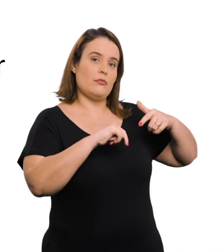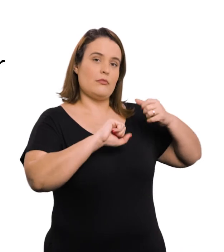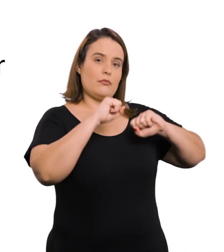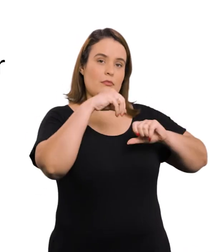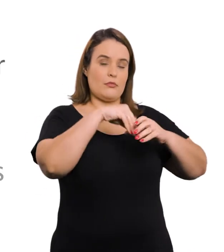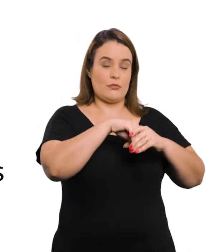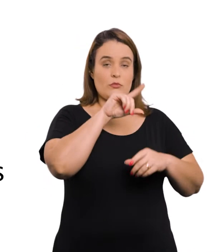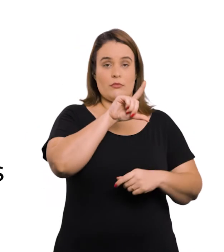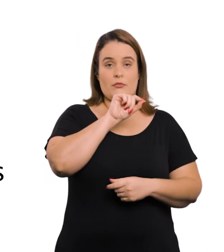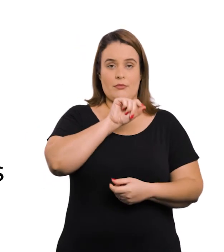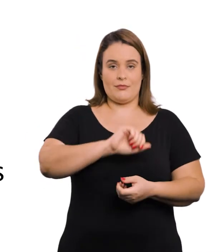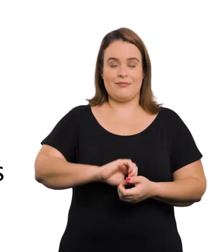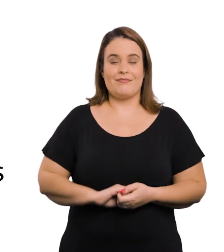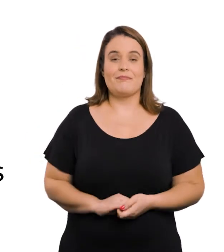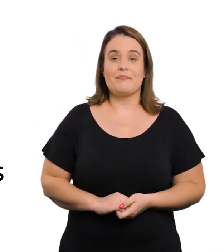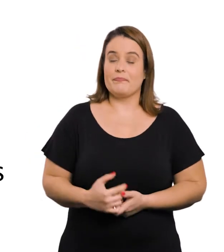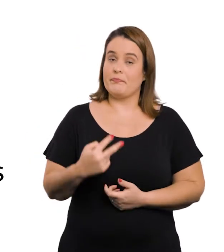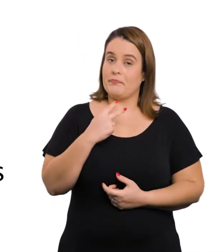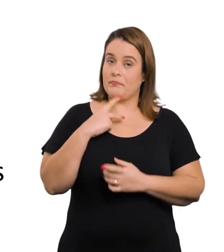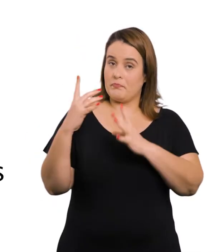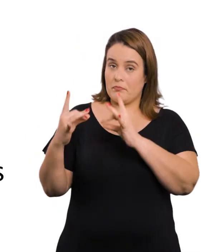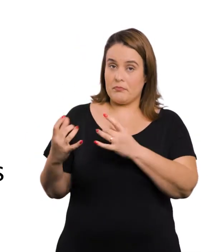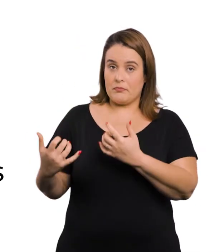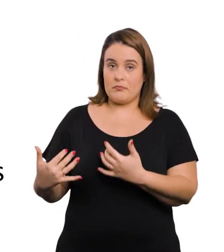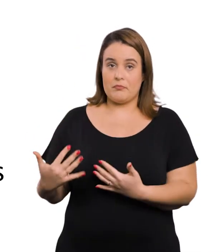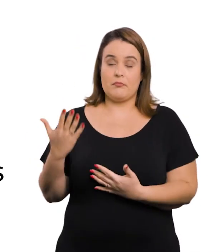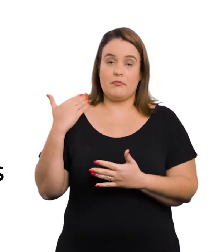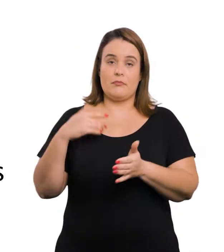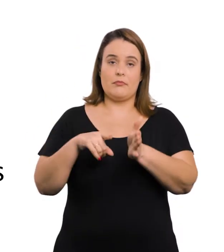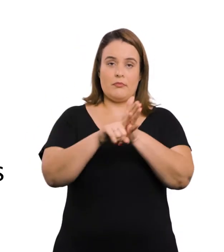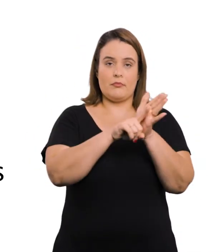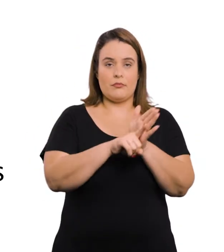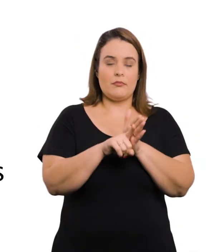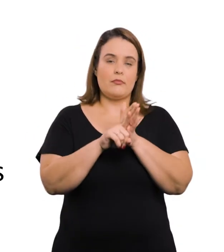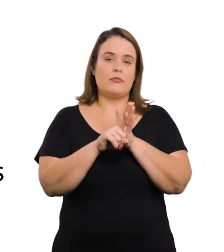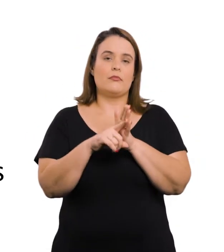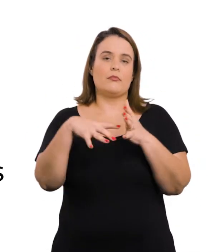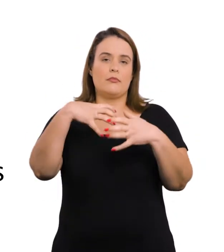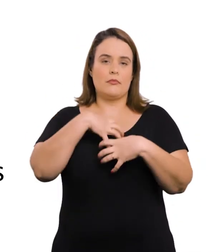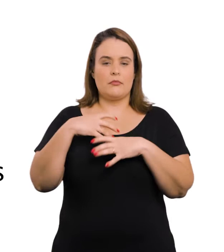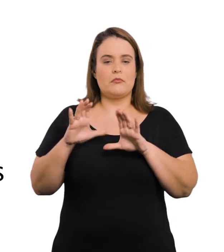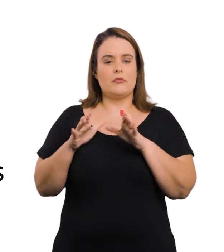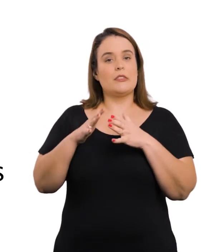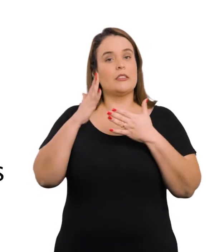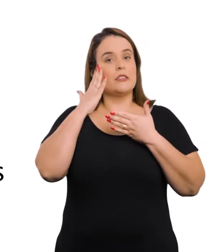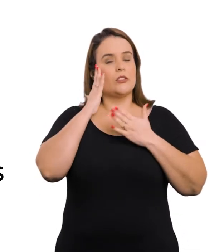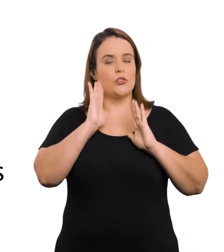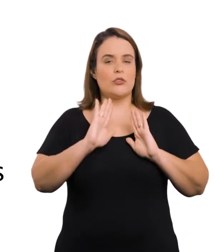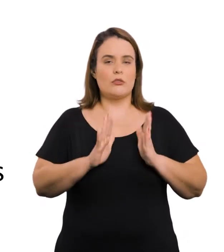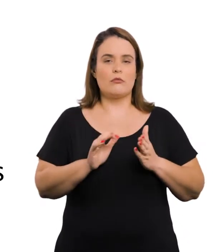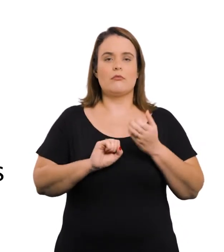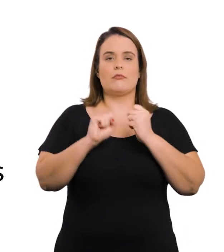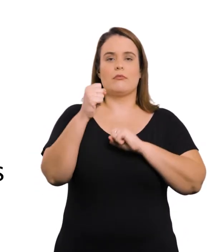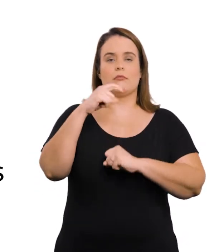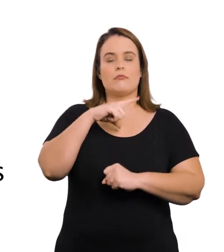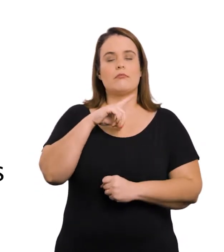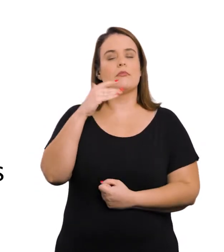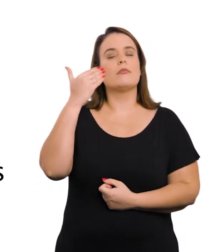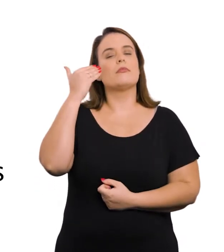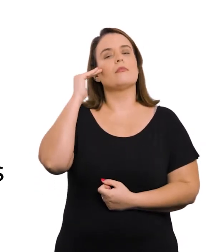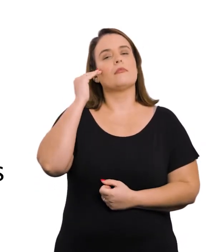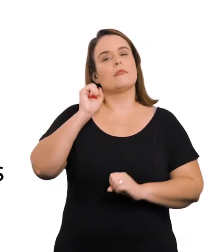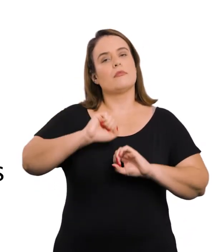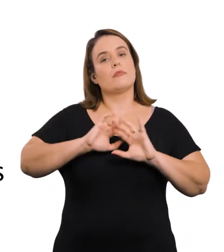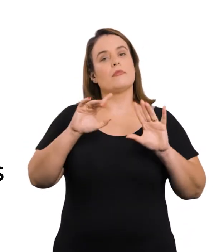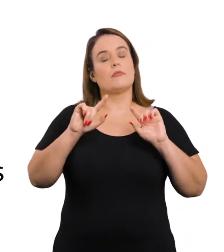selecionado. Com a vaga descrita na etapa de mapeamento e as equipes sensibilizadas, a empresa já possui